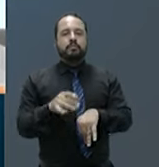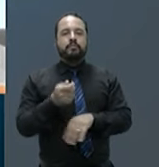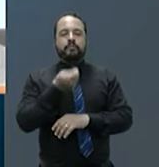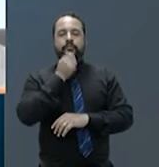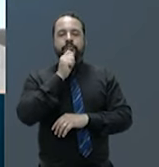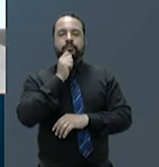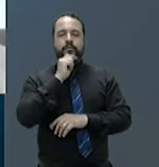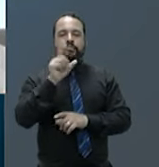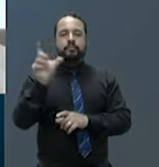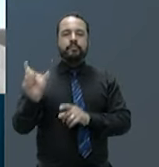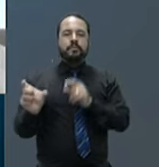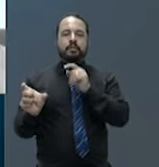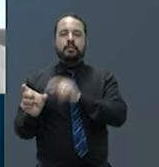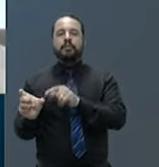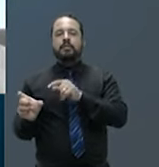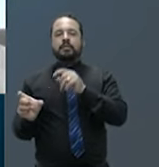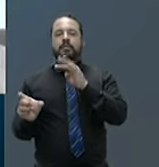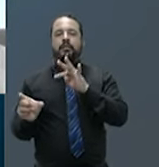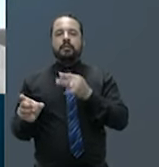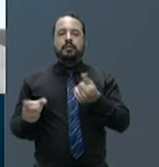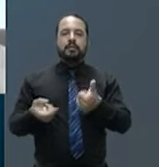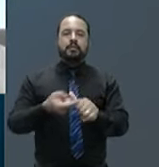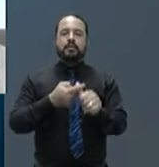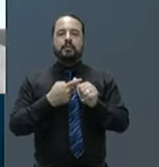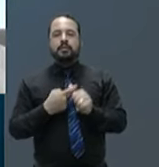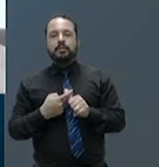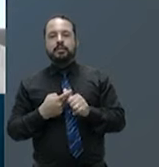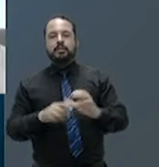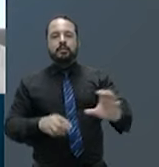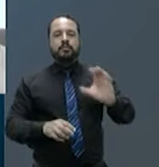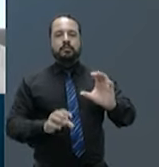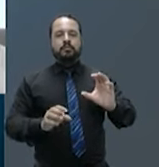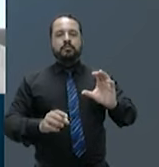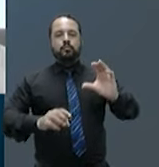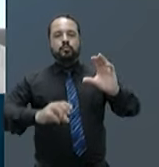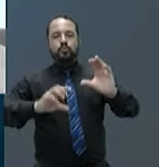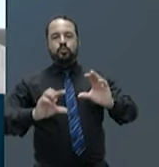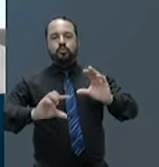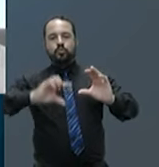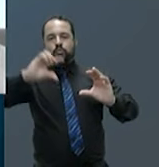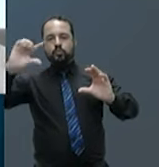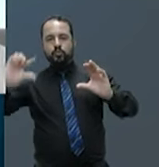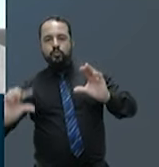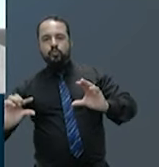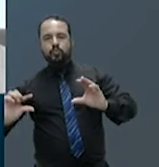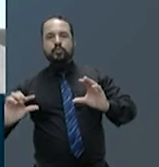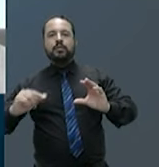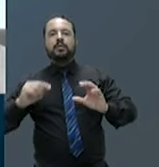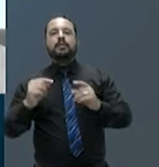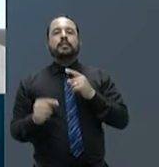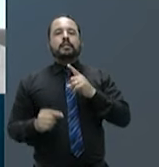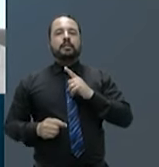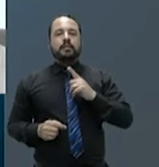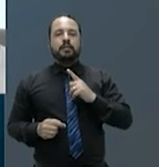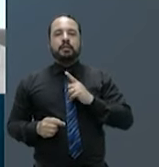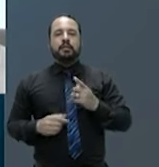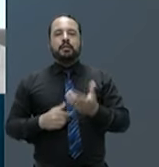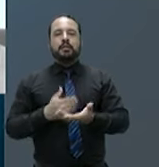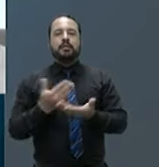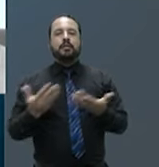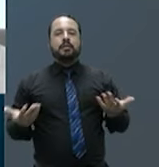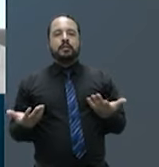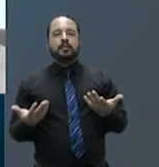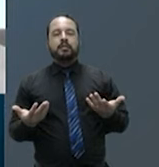afirma, e a existência de uma dívida que é inferior àquela que se busca executar, tem-se ainda a